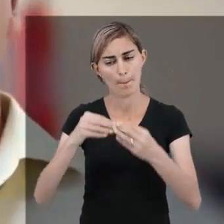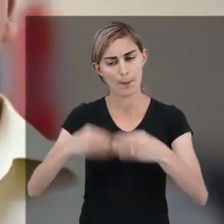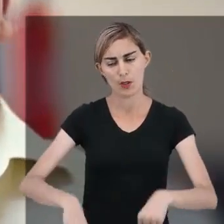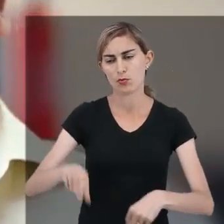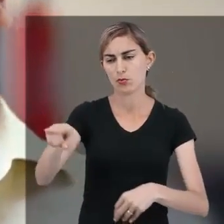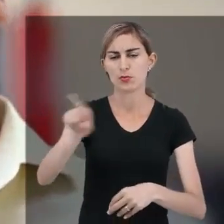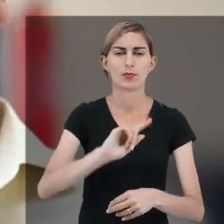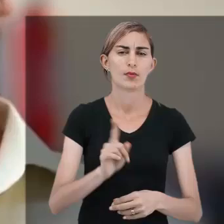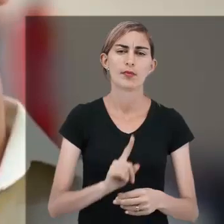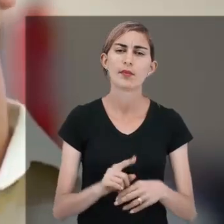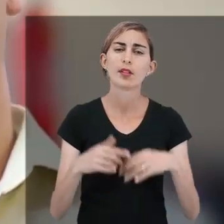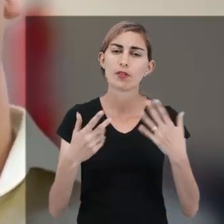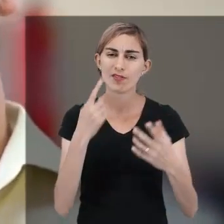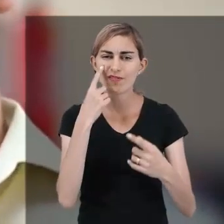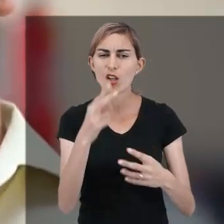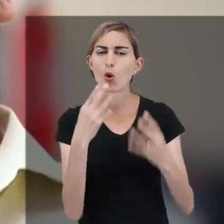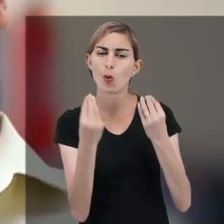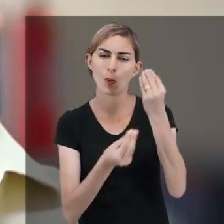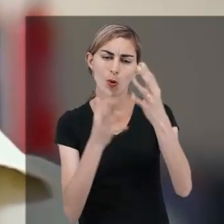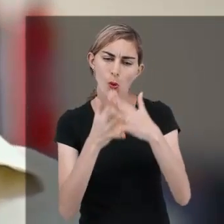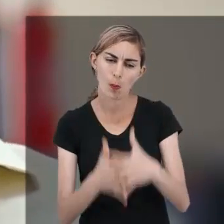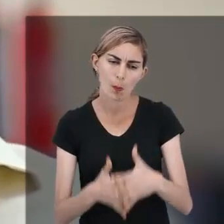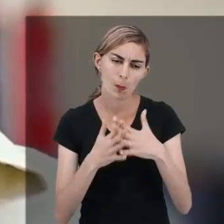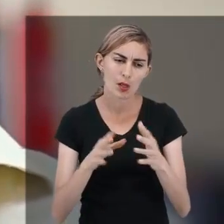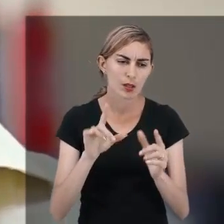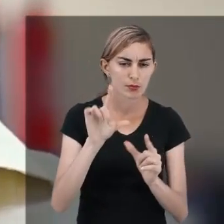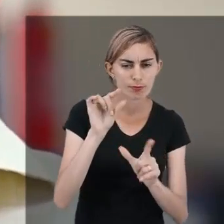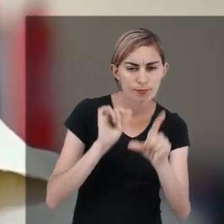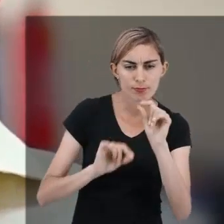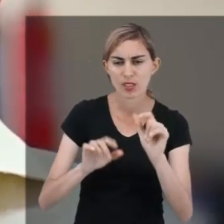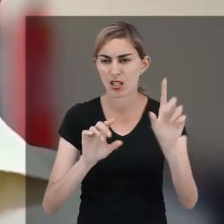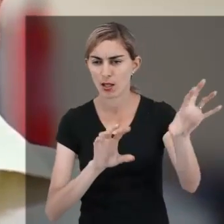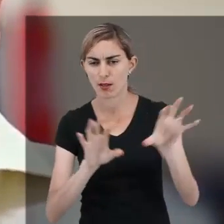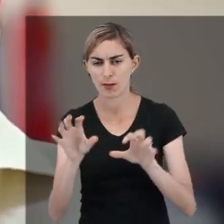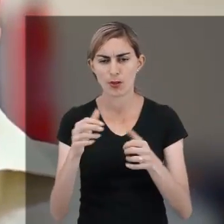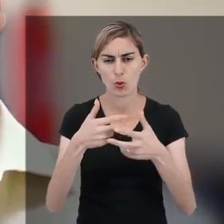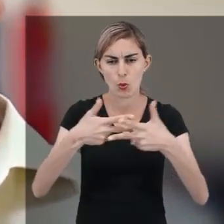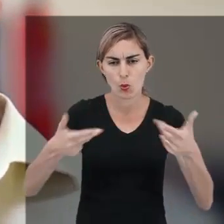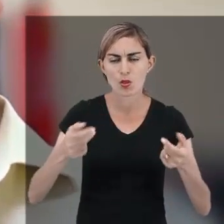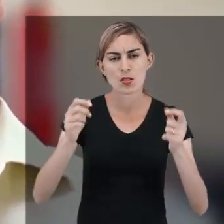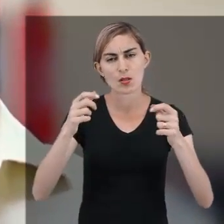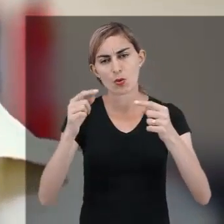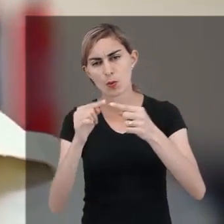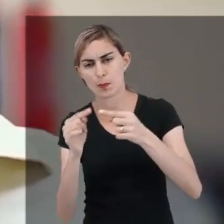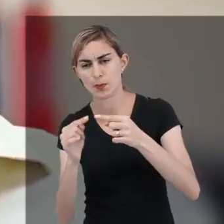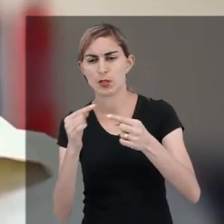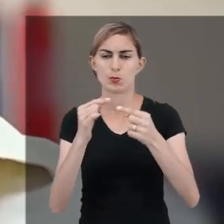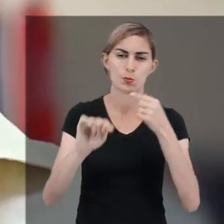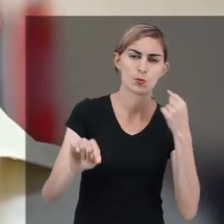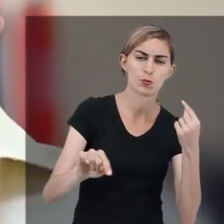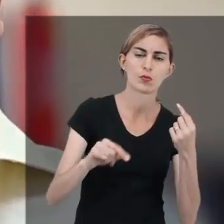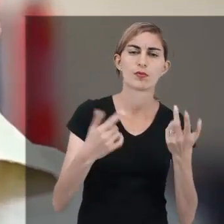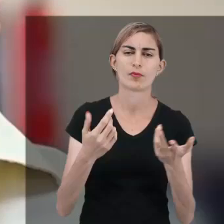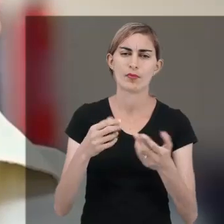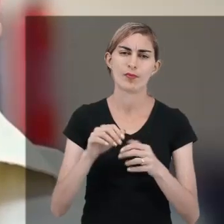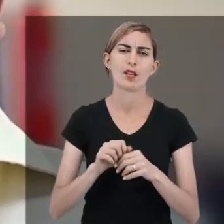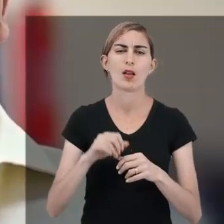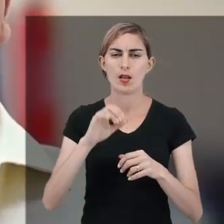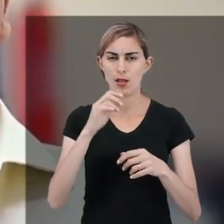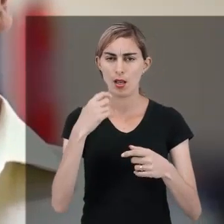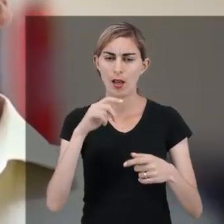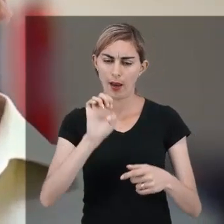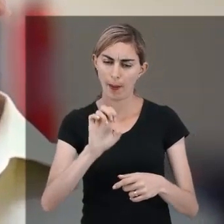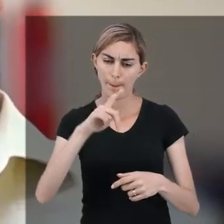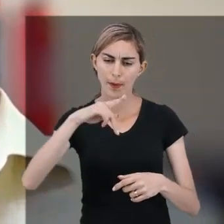trabalhador. Então, você vê como é complexo a gente determinar se o equipamento ele está sendo eficaz ou não. O EPC é mais simples, mas o EPI